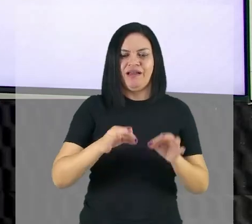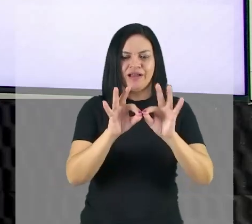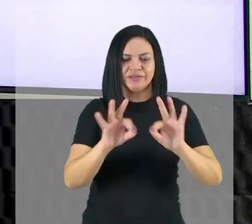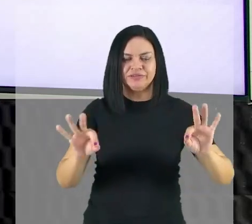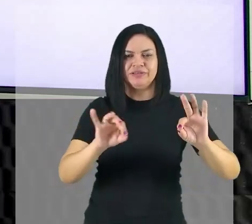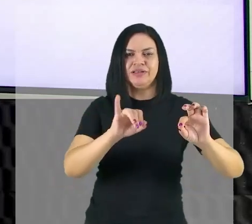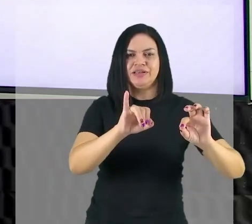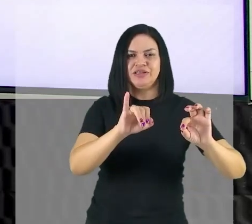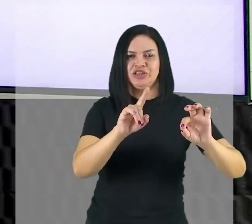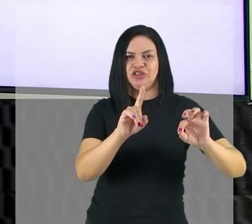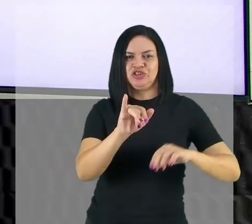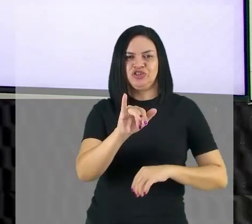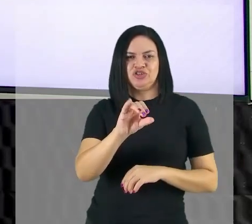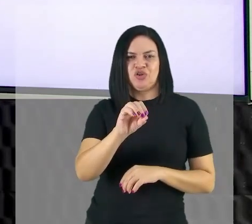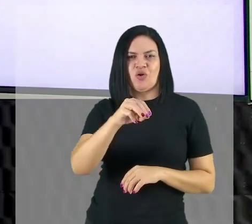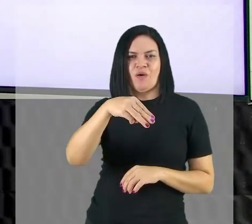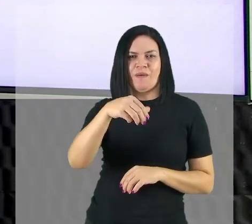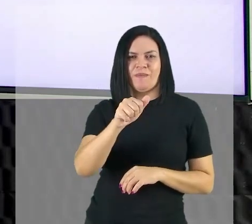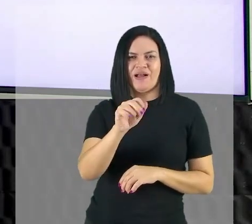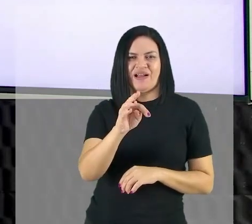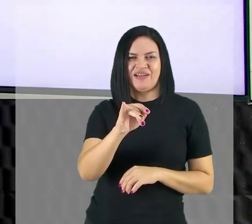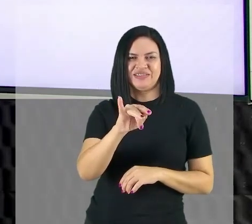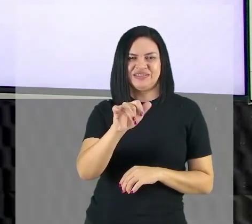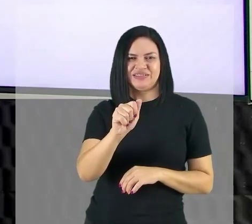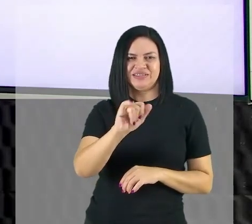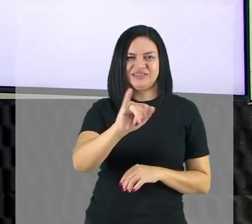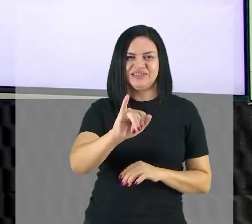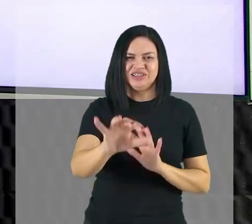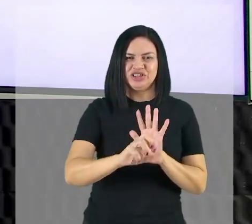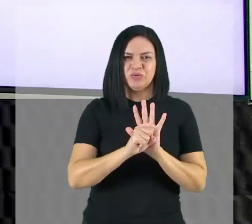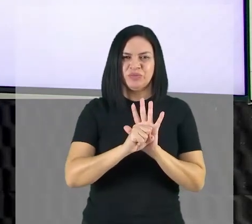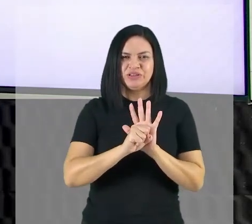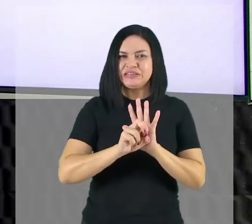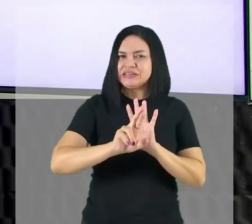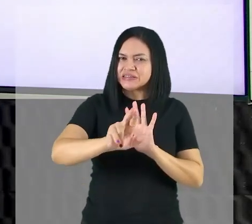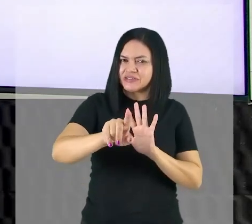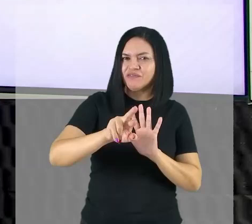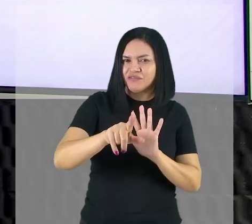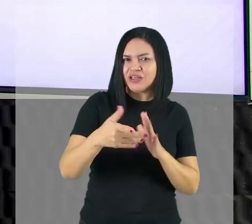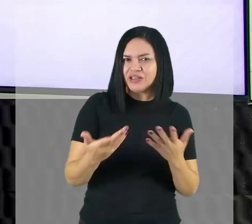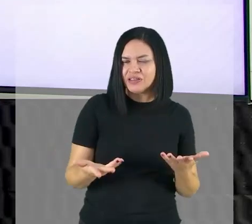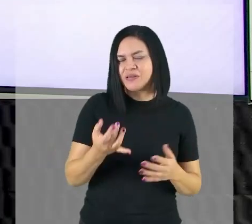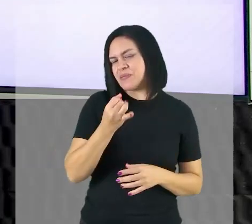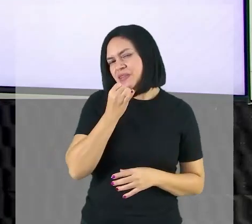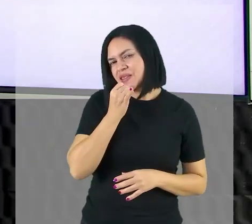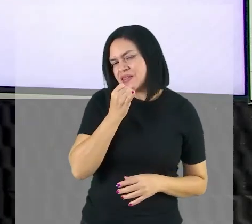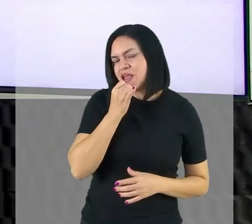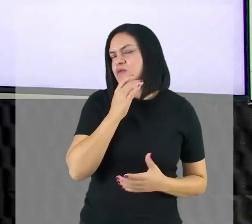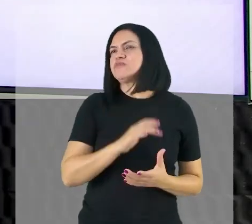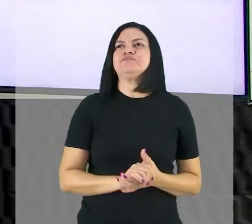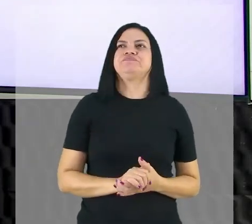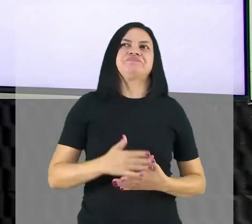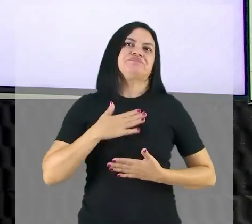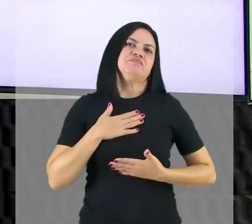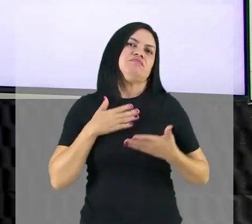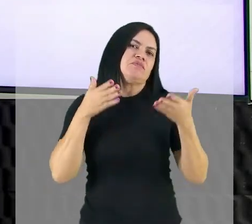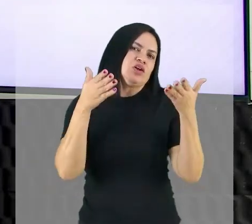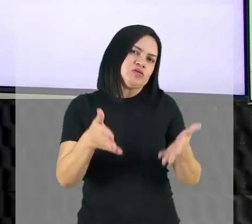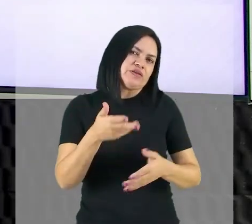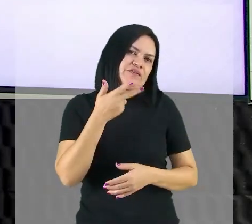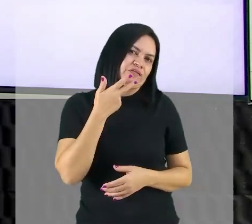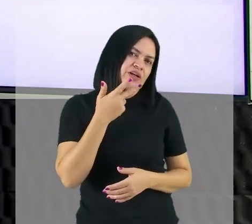eu traduzo ao pé da letra, ele vai me dar um sentido completamente diferente. É como se eu chegasse para vocês e eu falasse